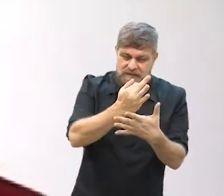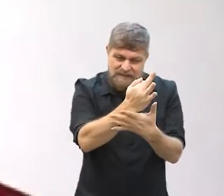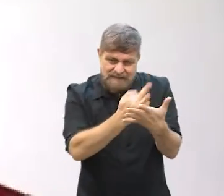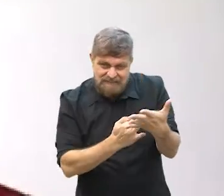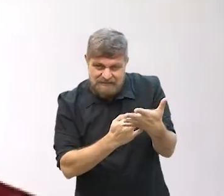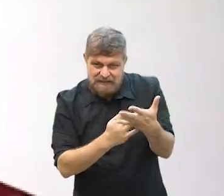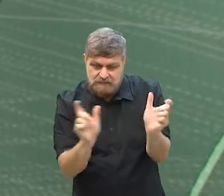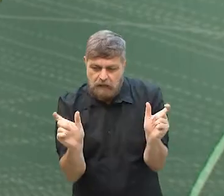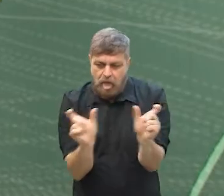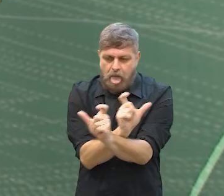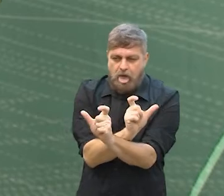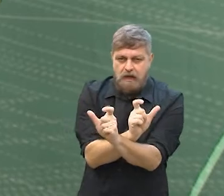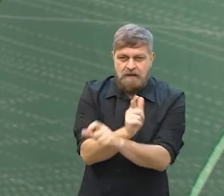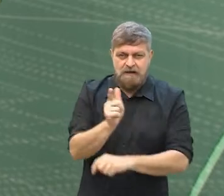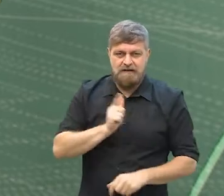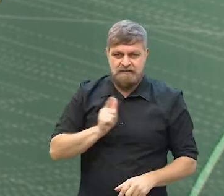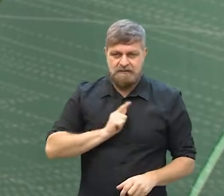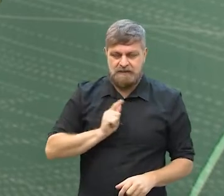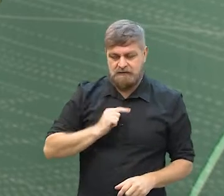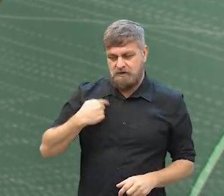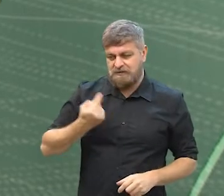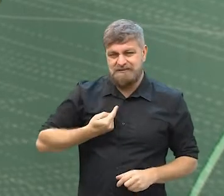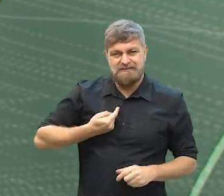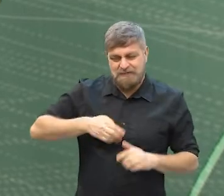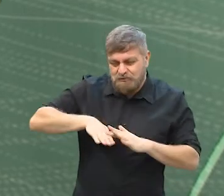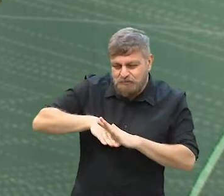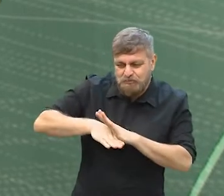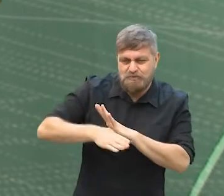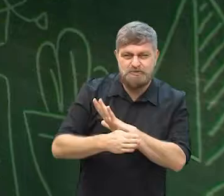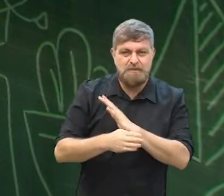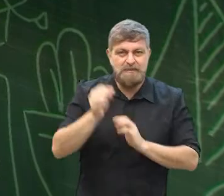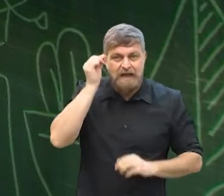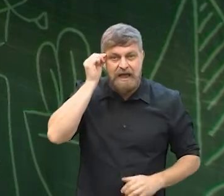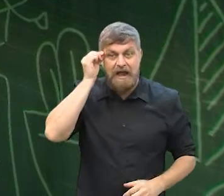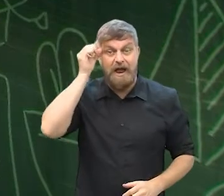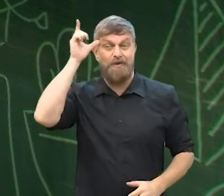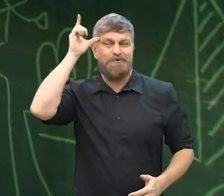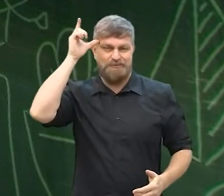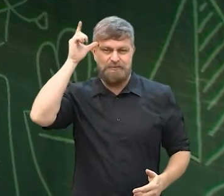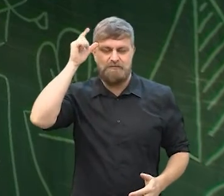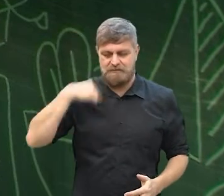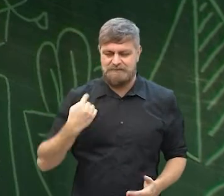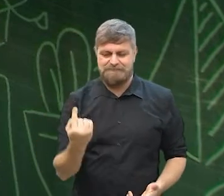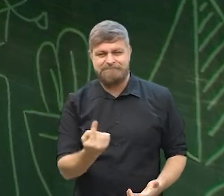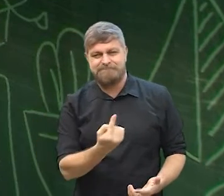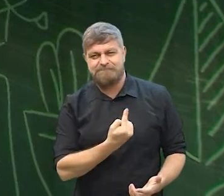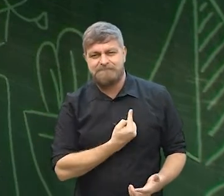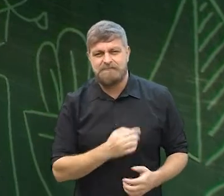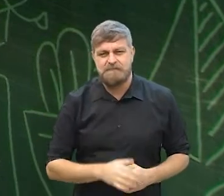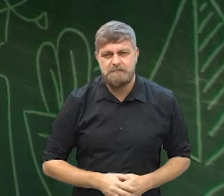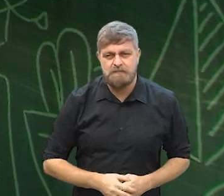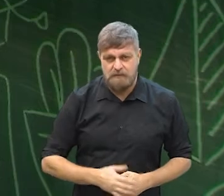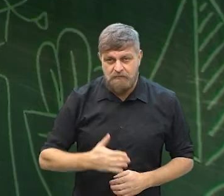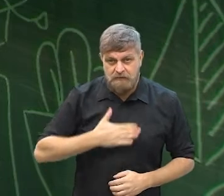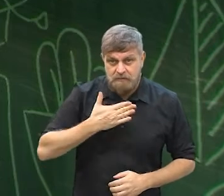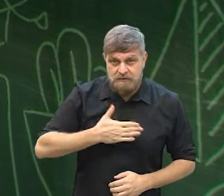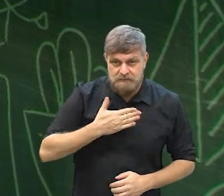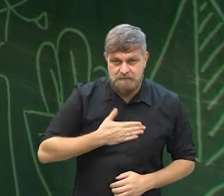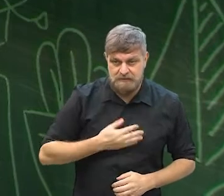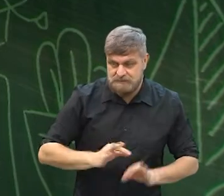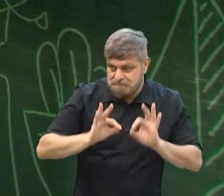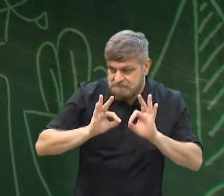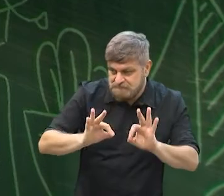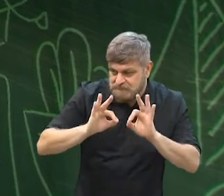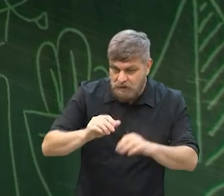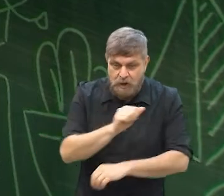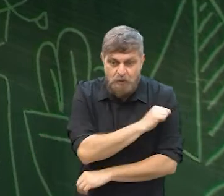alguma fala? É uma questão de costume, né, João Paulo, de cultura, talvez, né? Exato. Mas foi uma surpresa